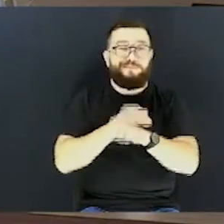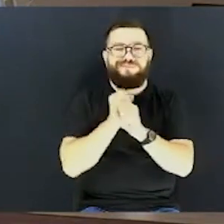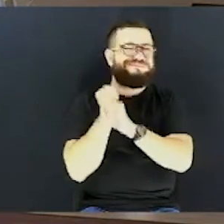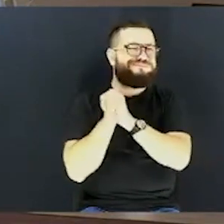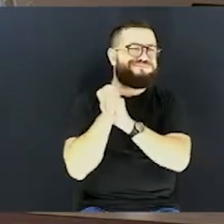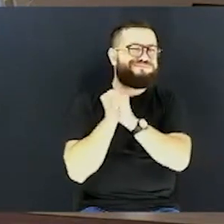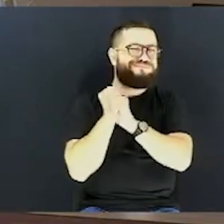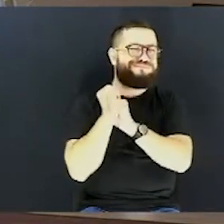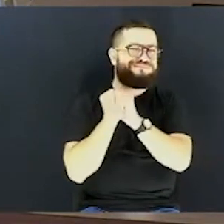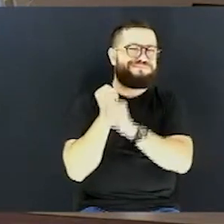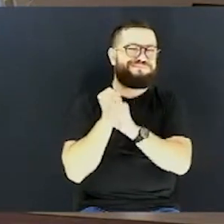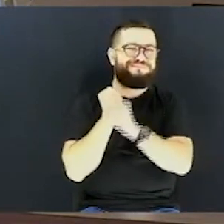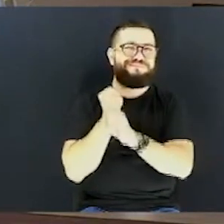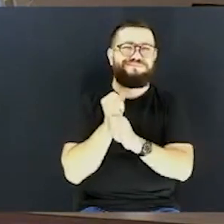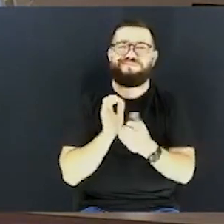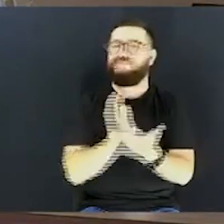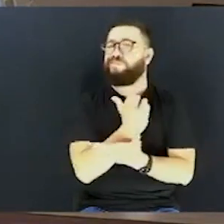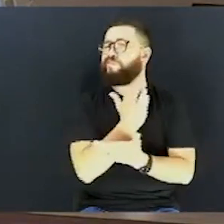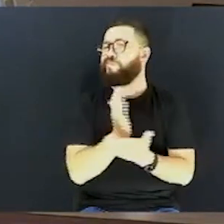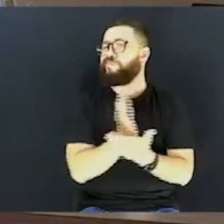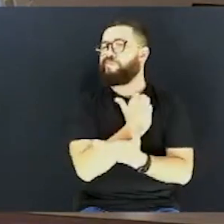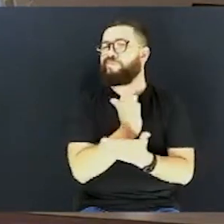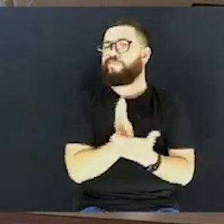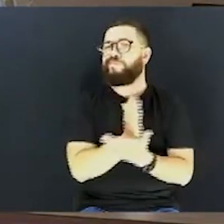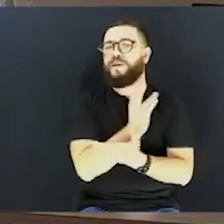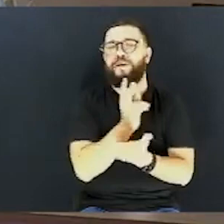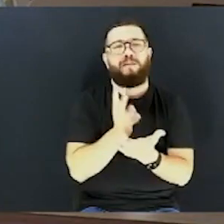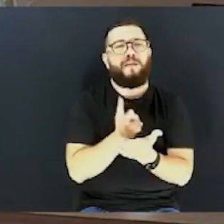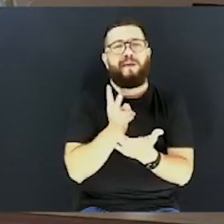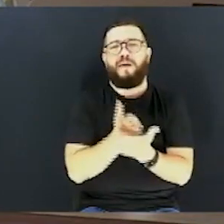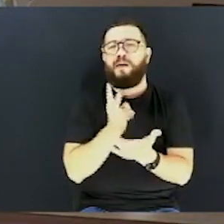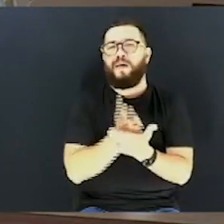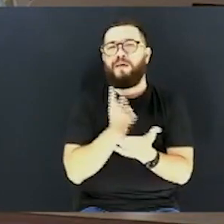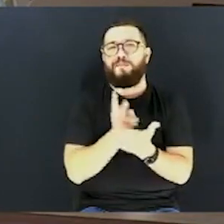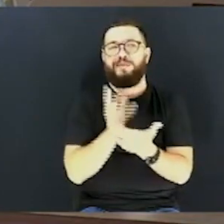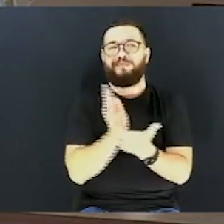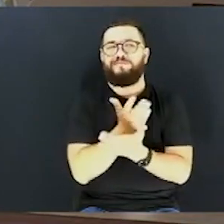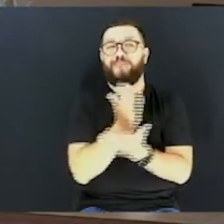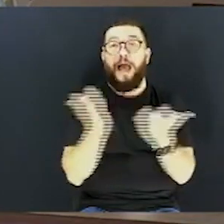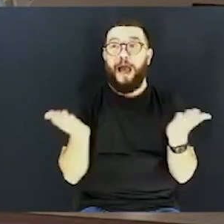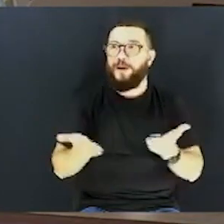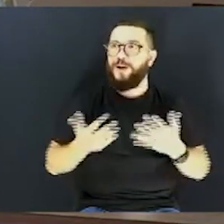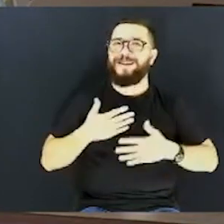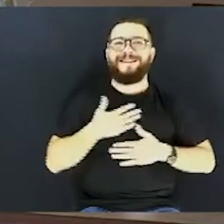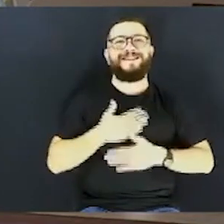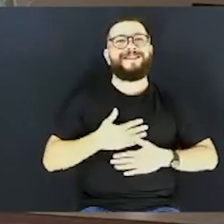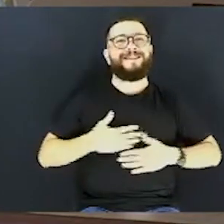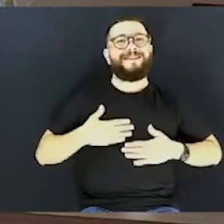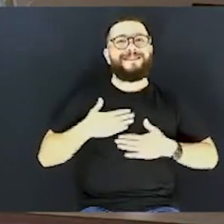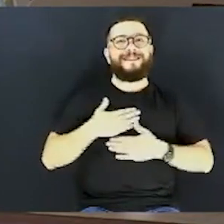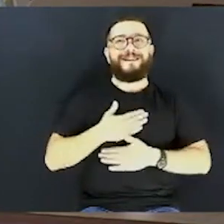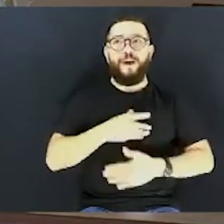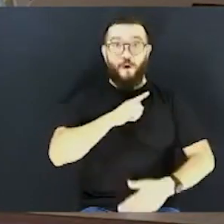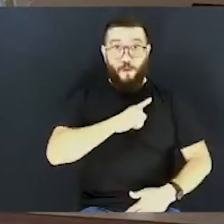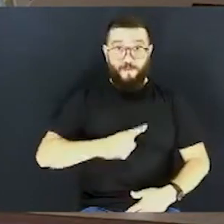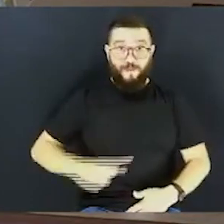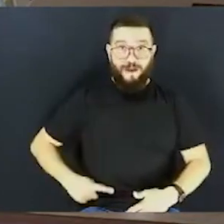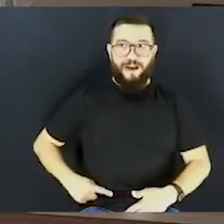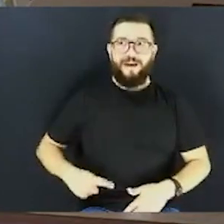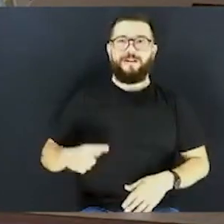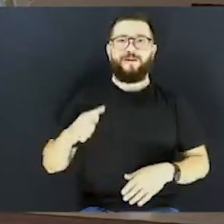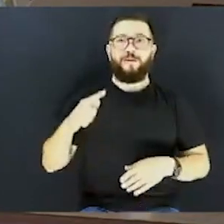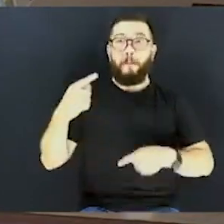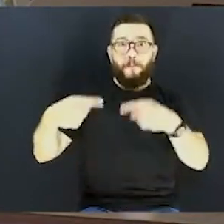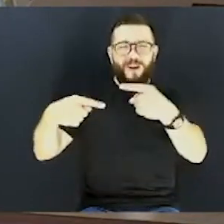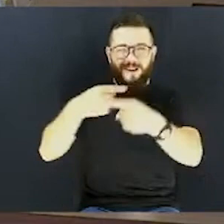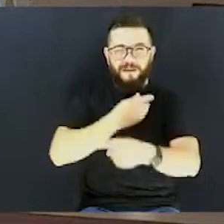mas, para nossa sorte, para nossa alegria, agora a gente percebe que as políticas públicas, os olhares dos governantes